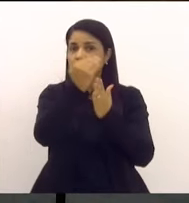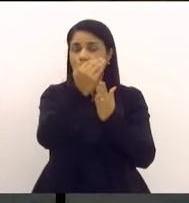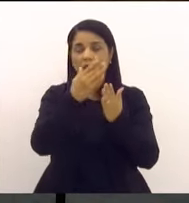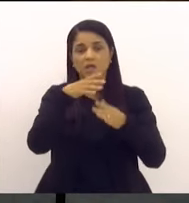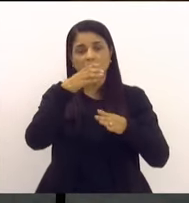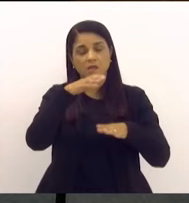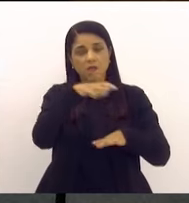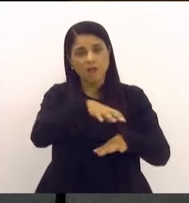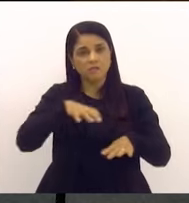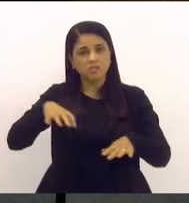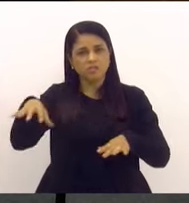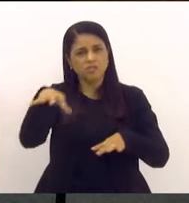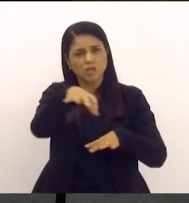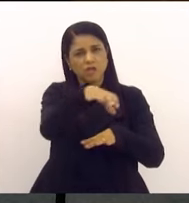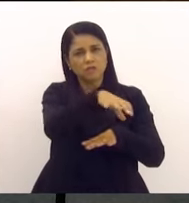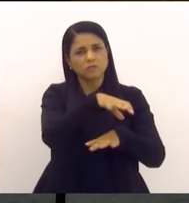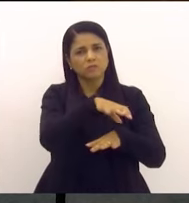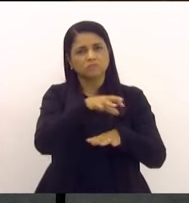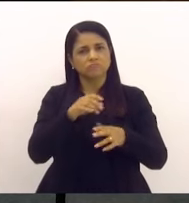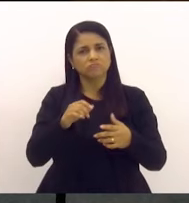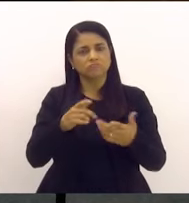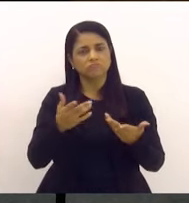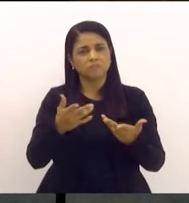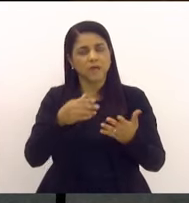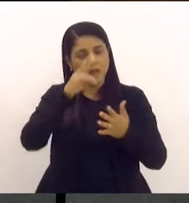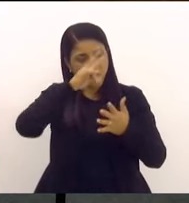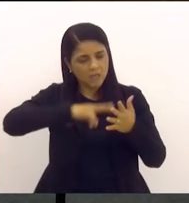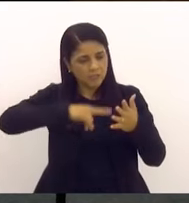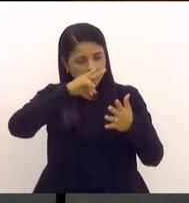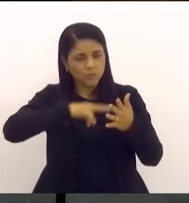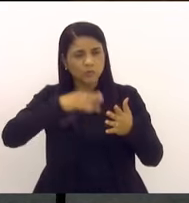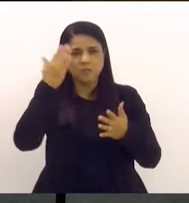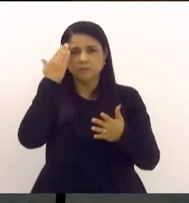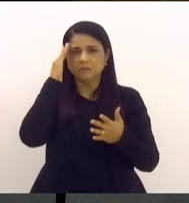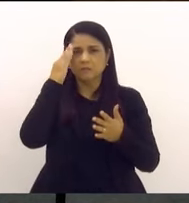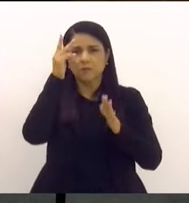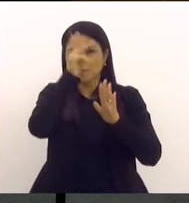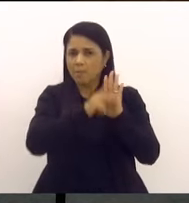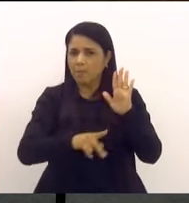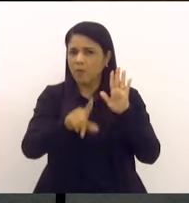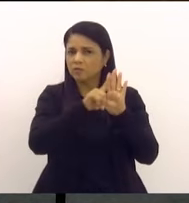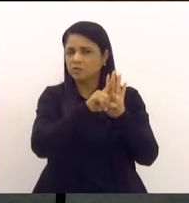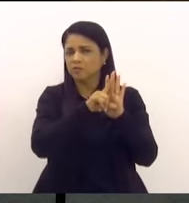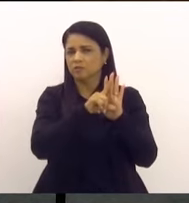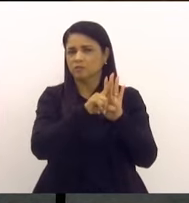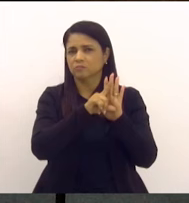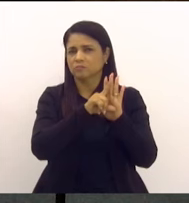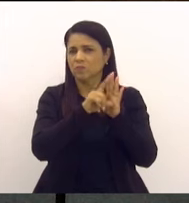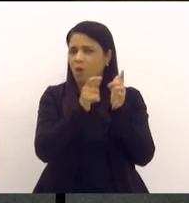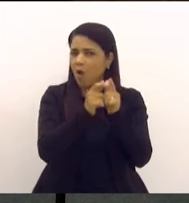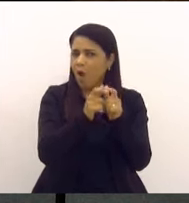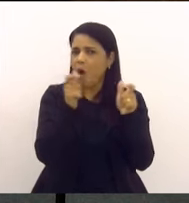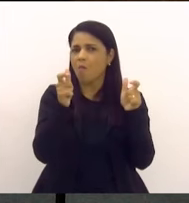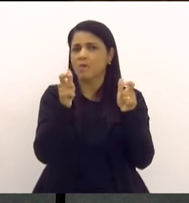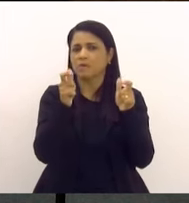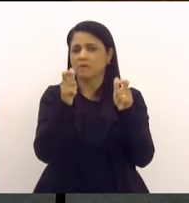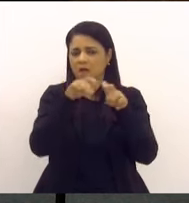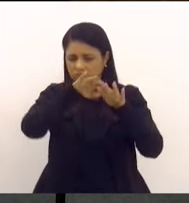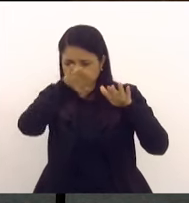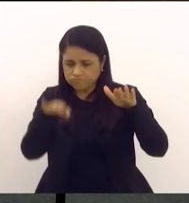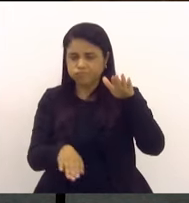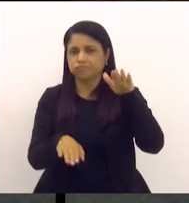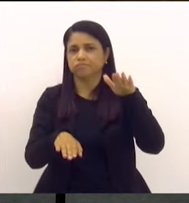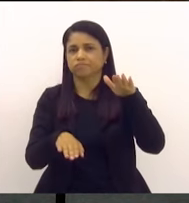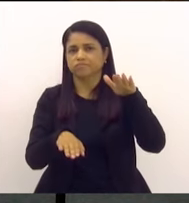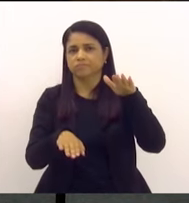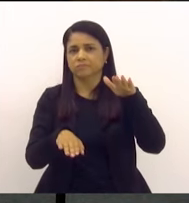regiões. Então, a leitura que se faz, a compreensão, é que esse projeto ele tende a aumentar as desigualdades sociais,